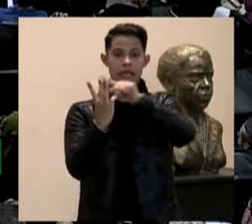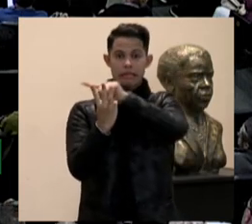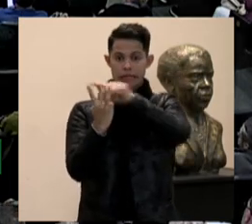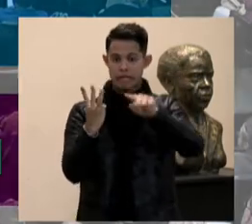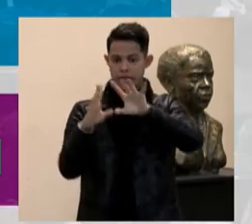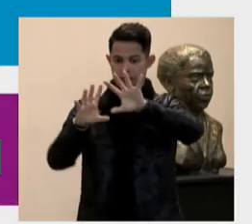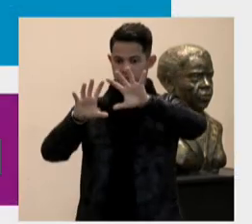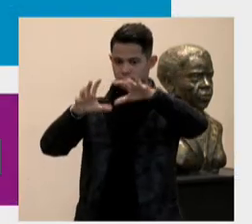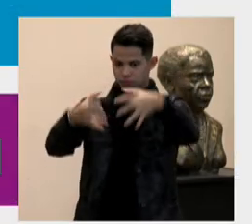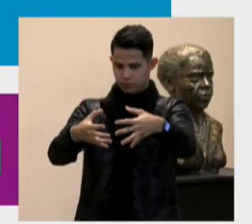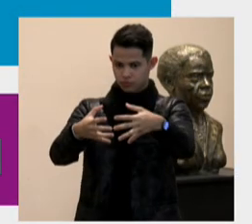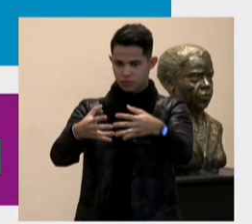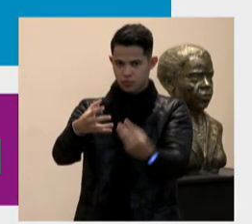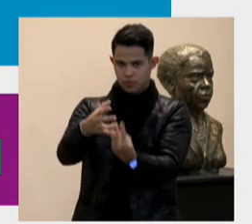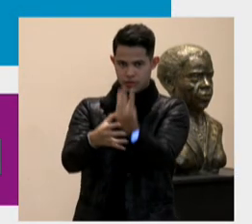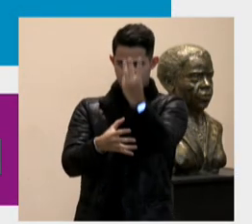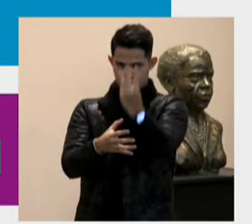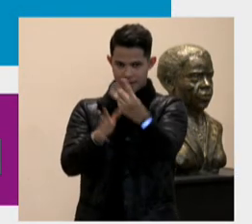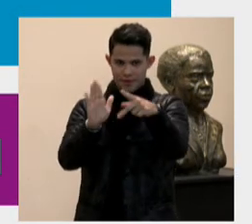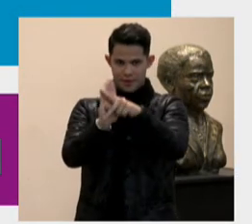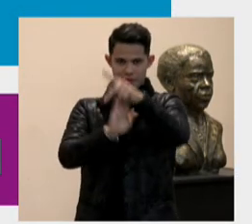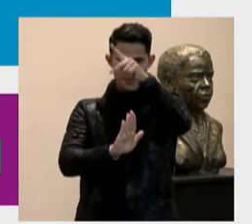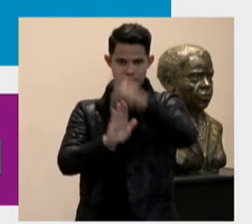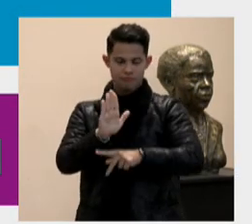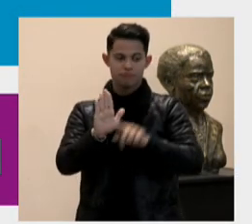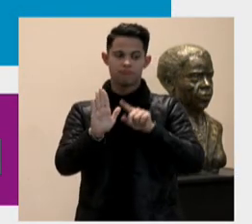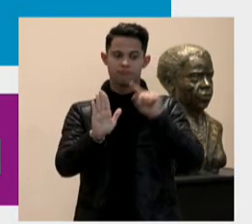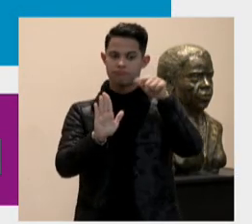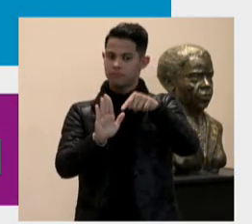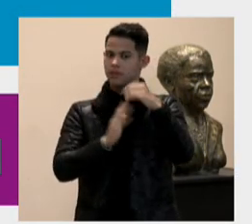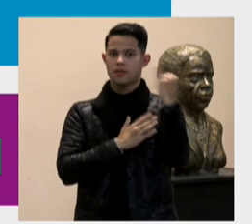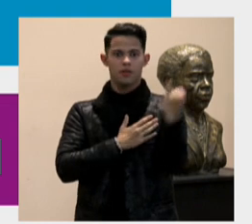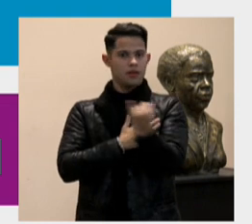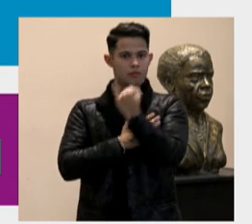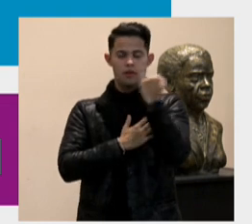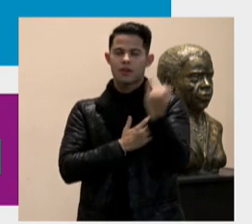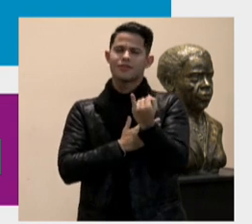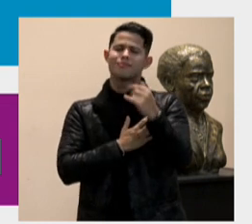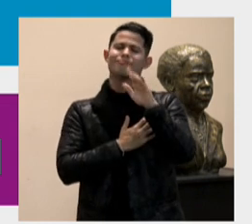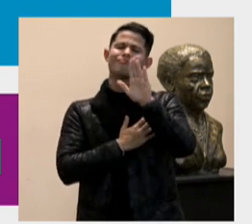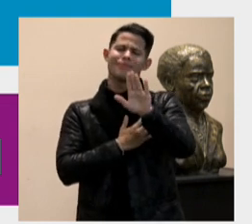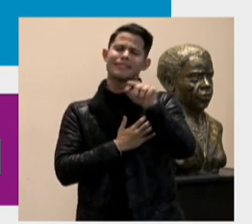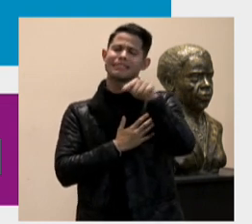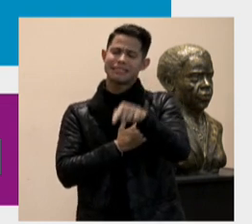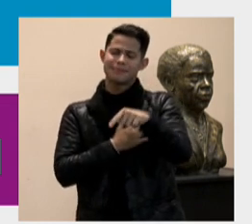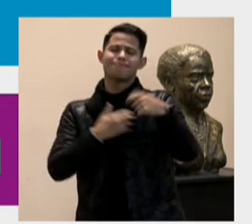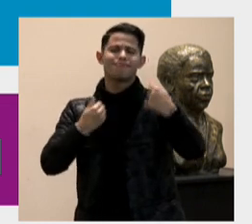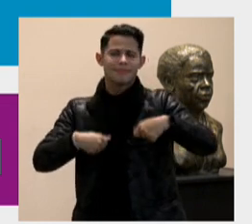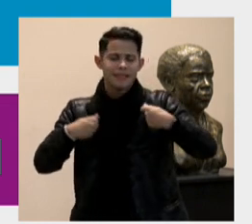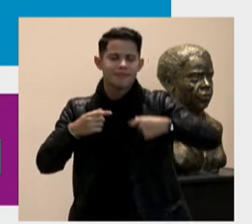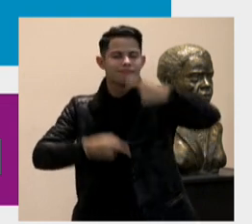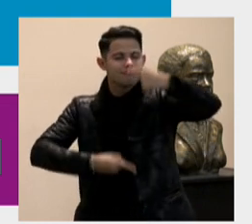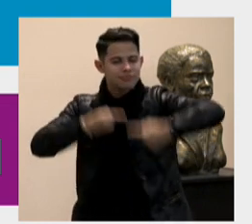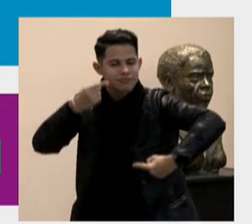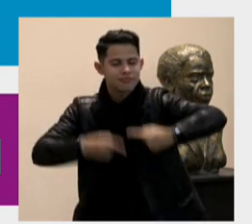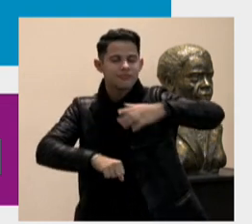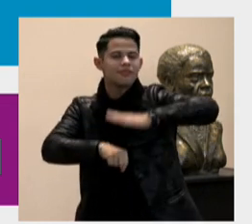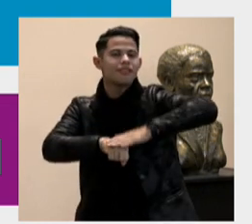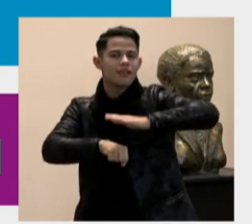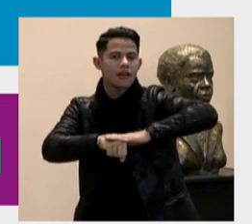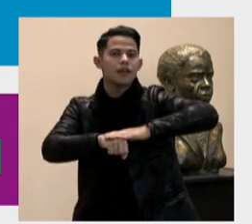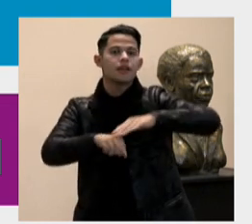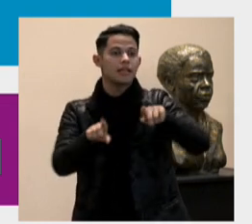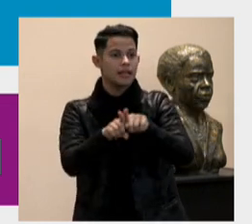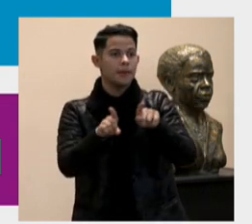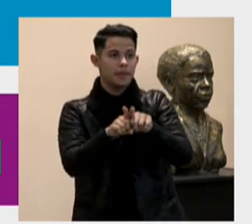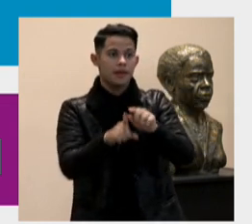que são tensões muito fortes, que ainda vão precisar ser debatidas e estão presentes, estavam